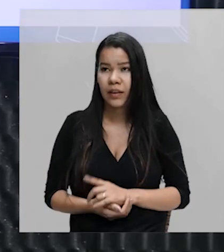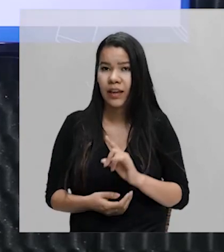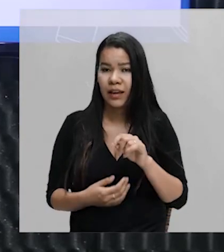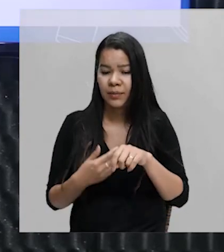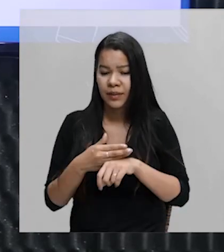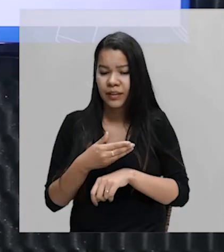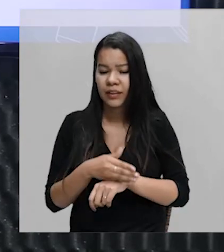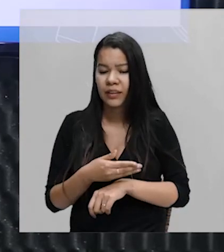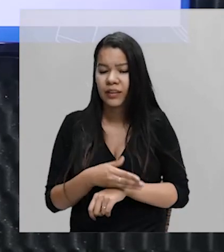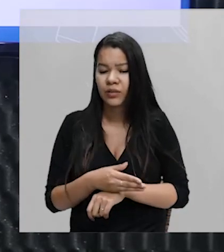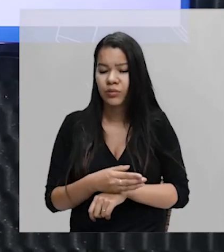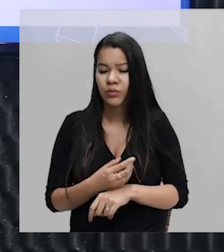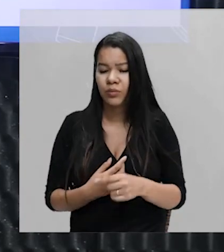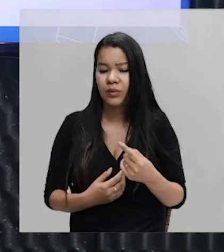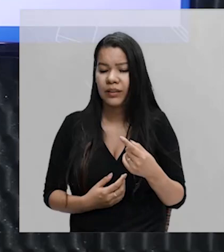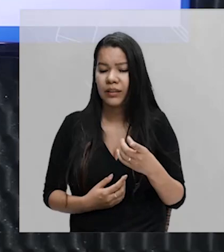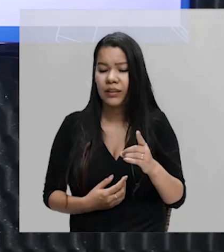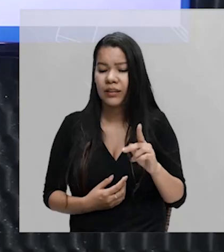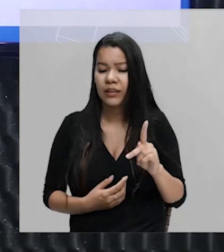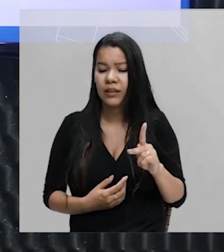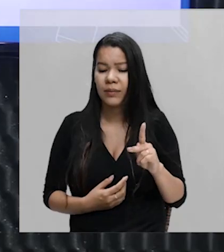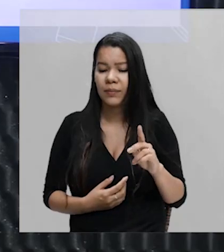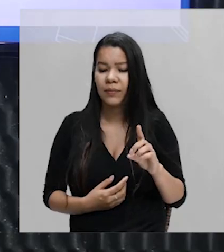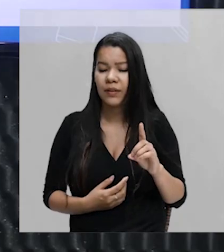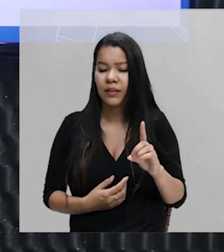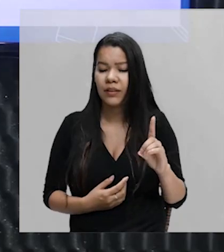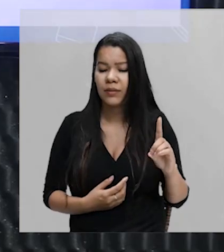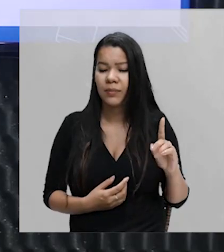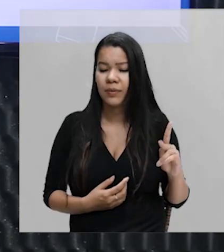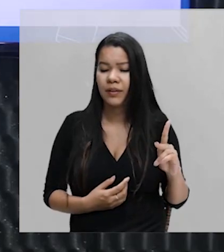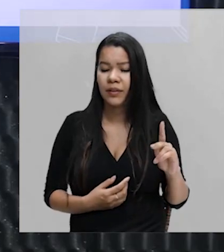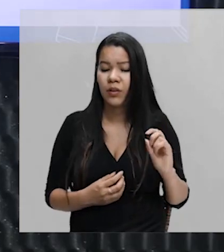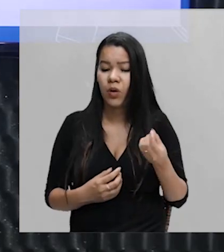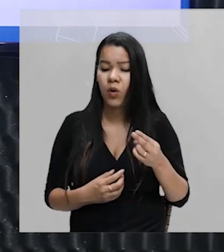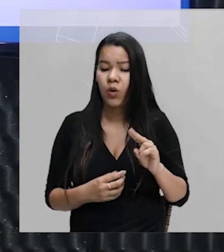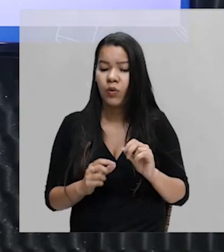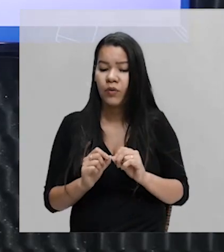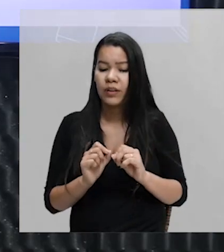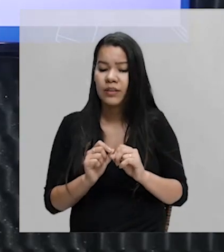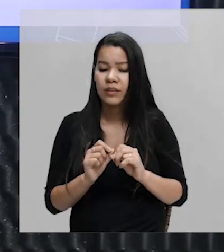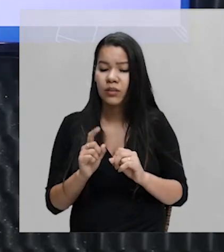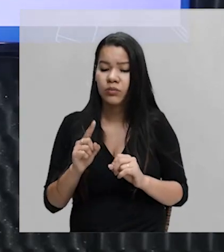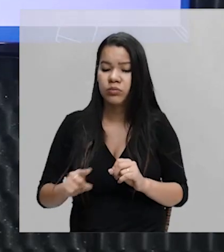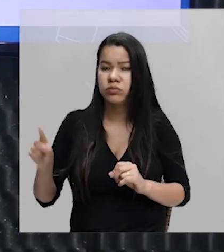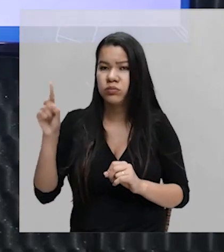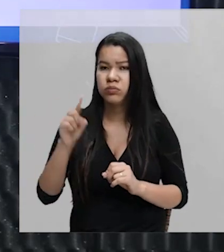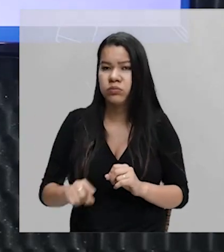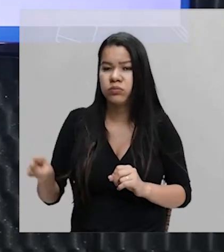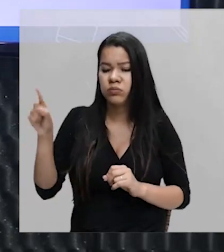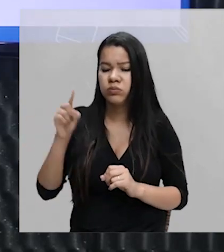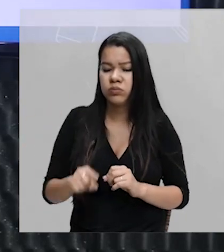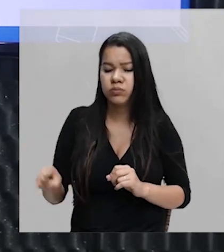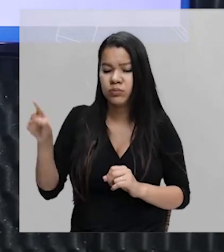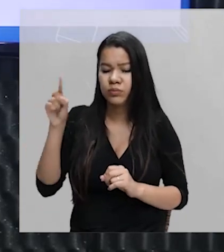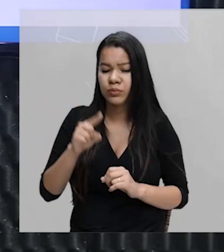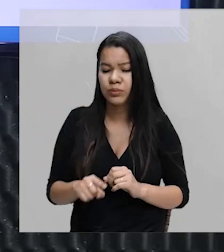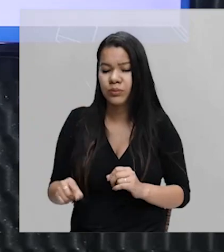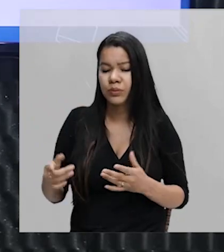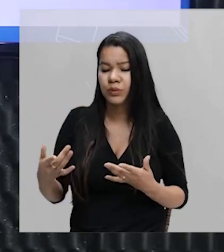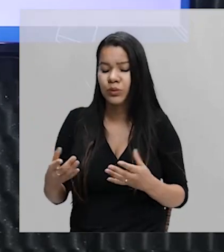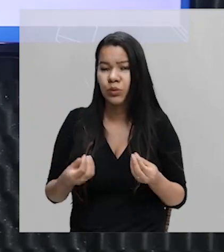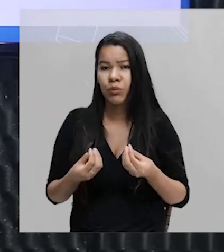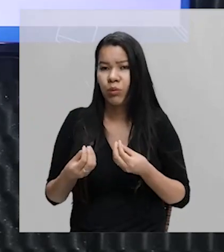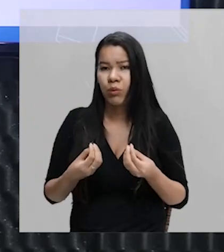é aplicando uma DDP nessas bobinas ou é fazendo circular por ela a corrente elétrica, certo? Então,